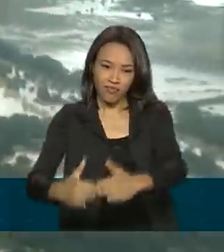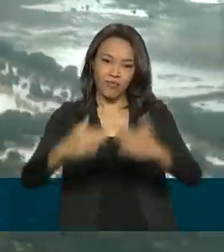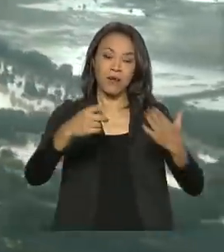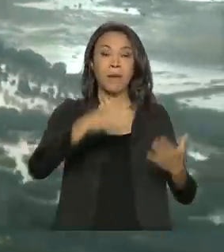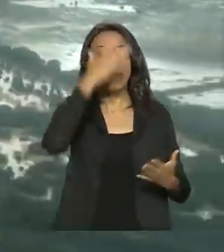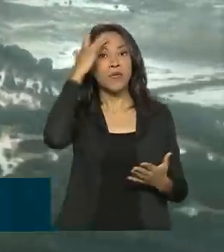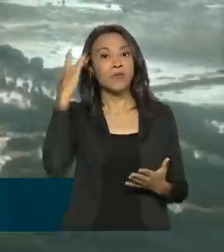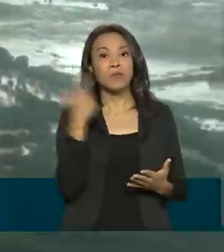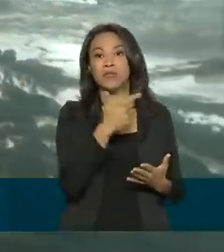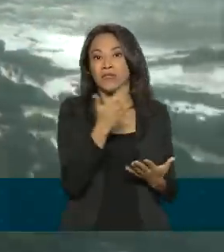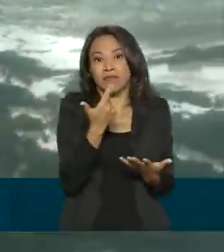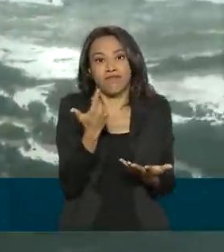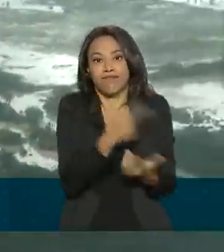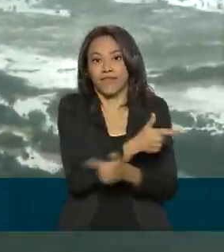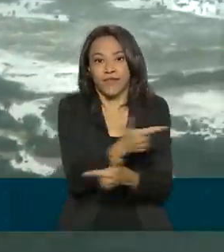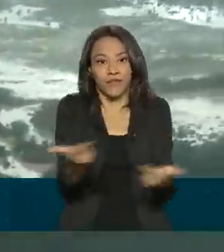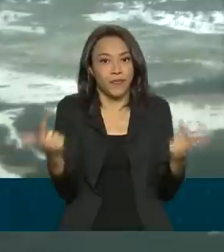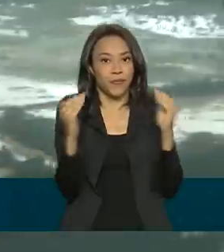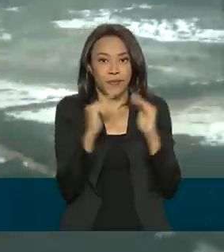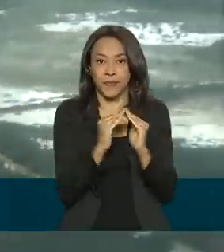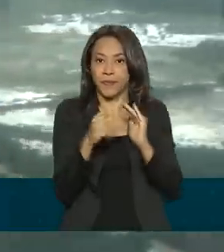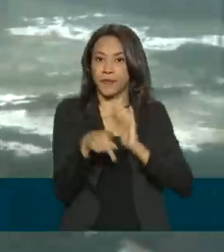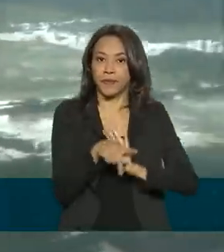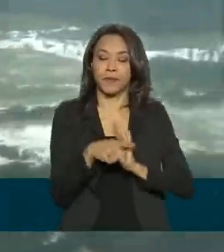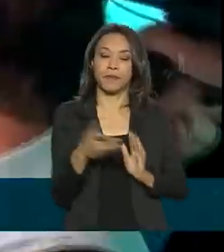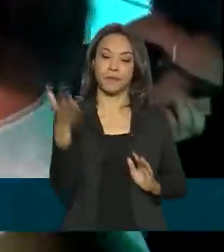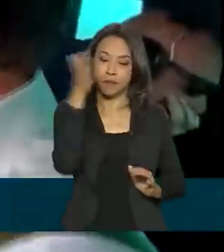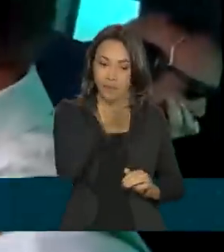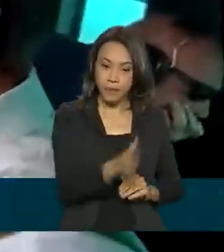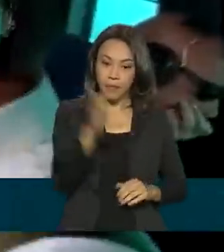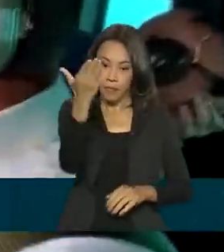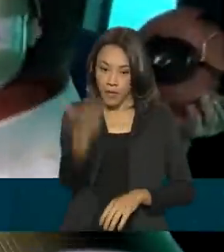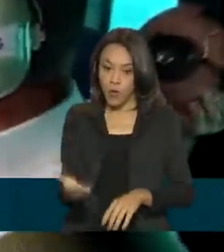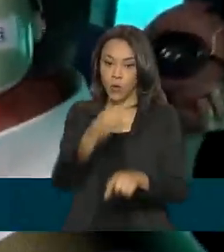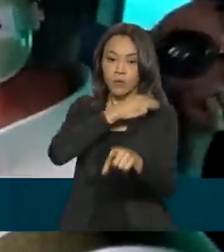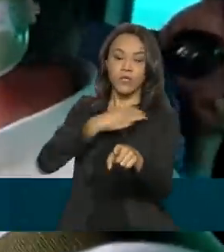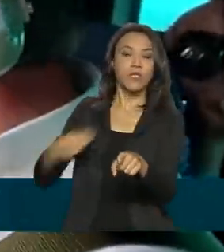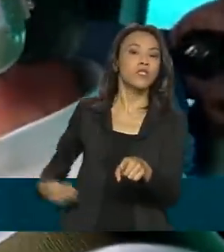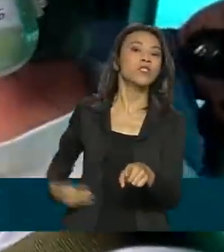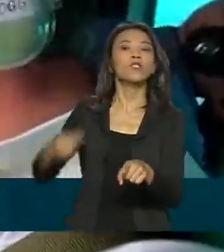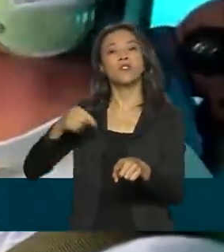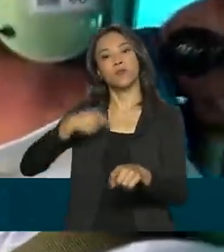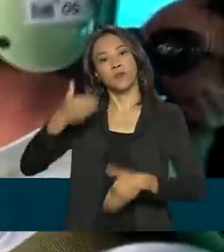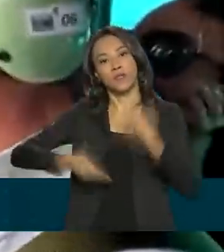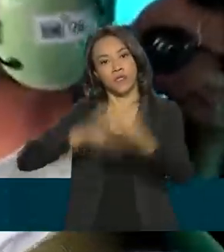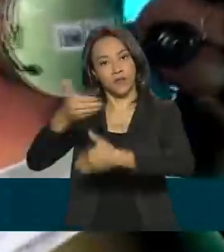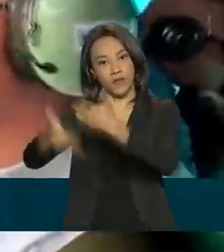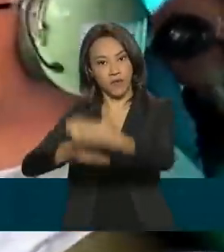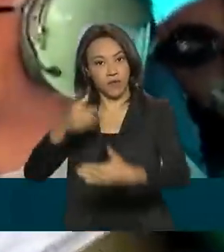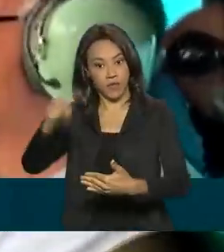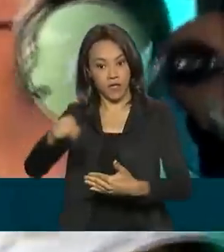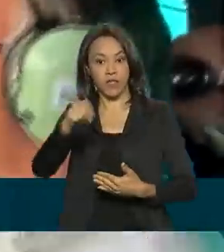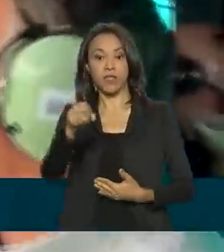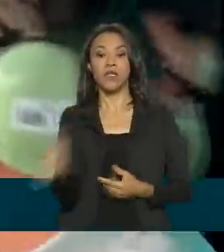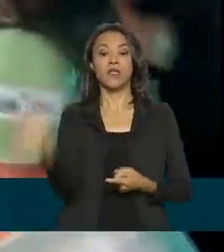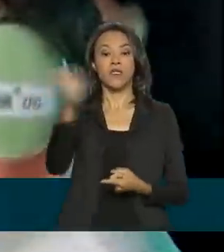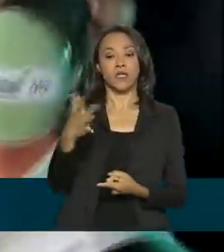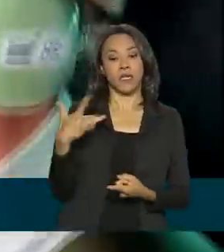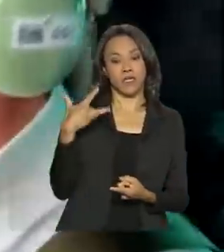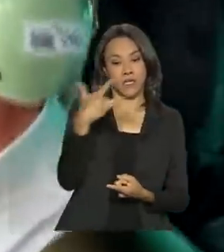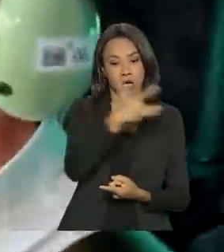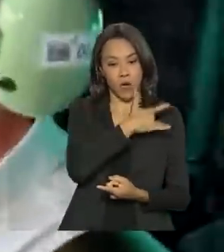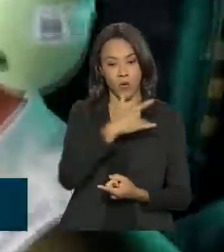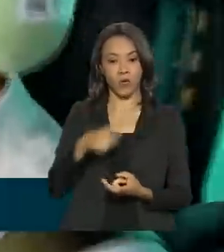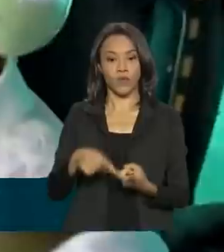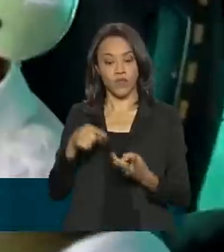e desabrigados. Os ministros do Desenvolvimento Regional Rogério Marinho, da Cidadania João Roma, da Saúde Marcelo